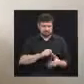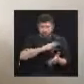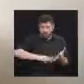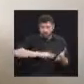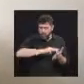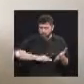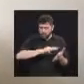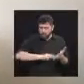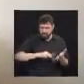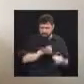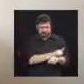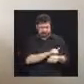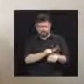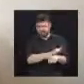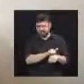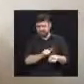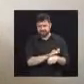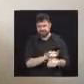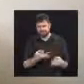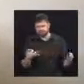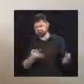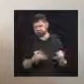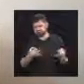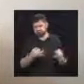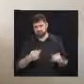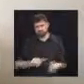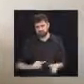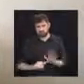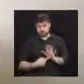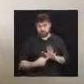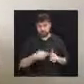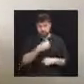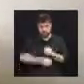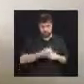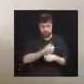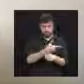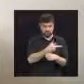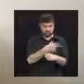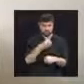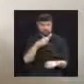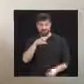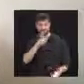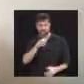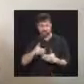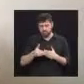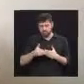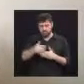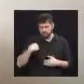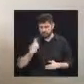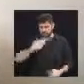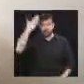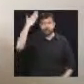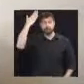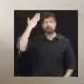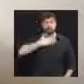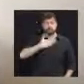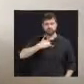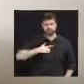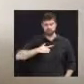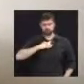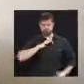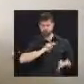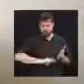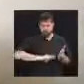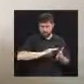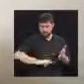Yamamoto, que é uma coisa fantástica. Foi onde realmente em 2005 tudo começou aqui, né? Que a gente conseguiu provar que a técnica